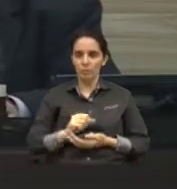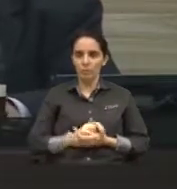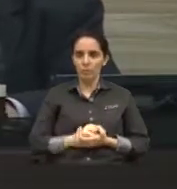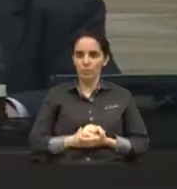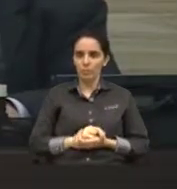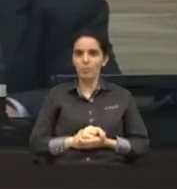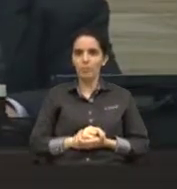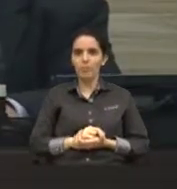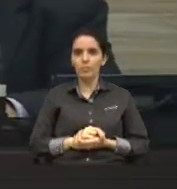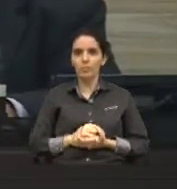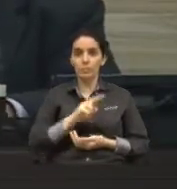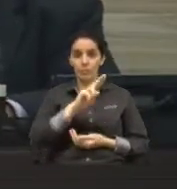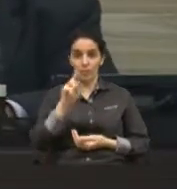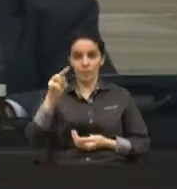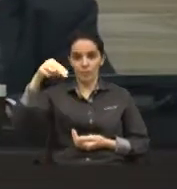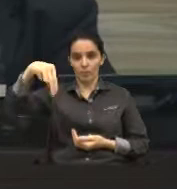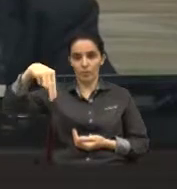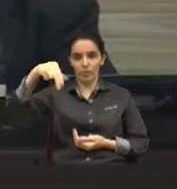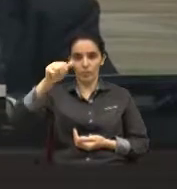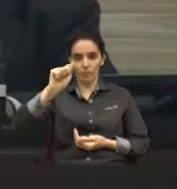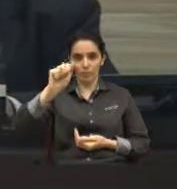E assim,